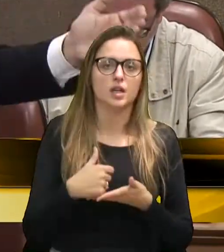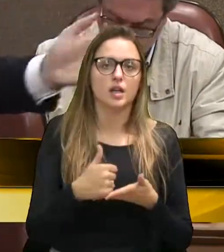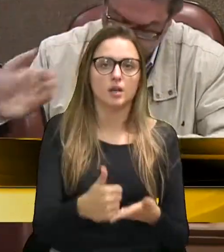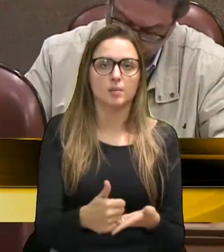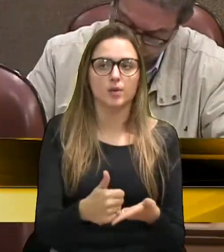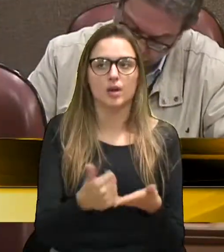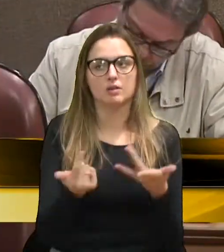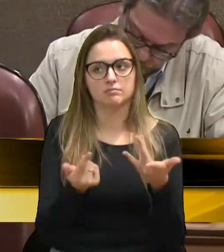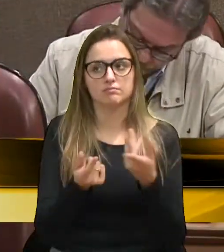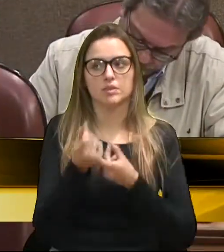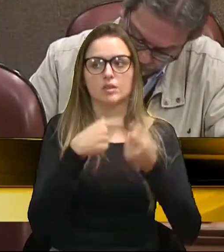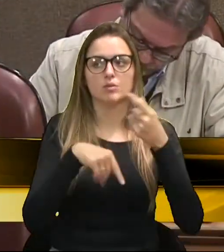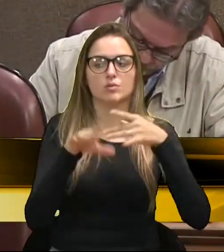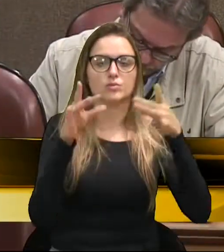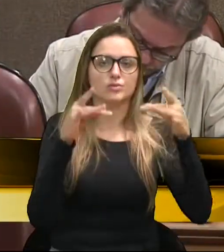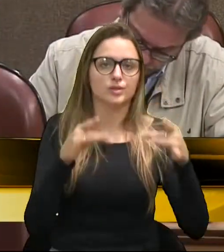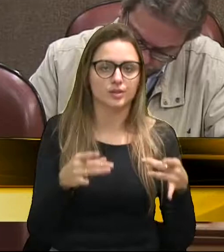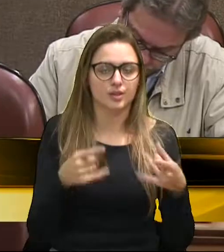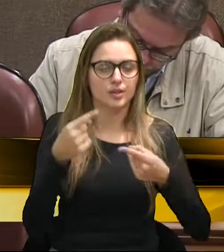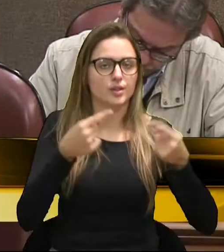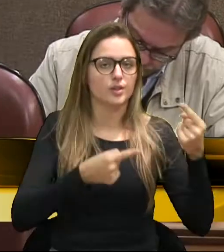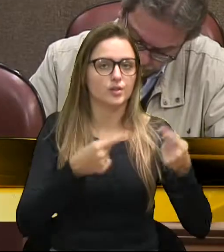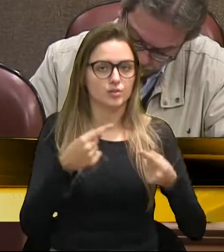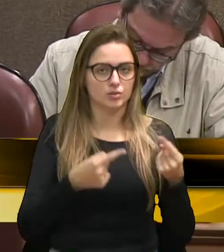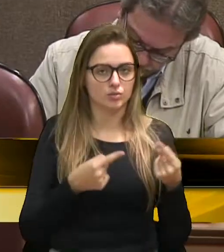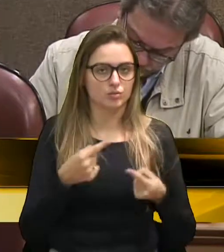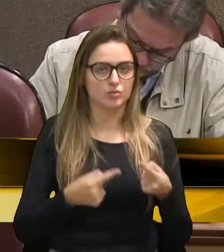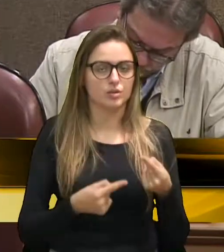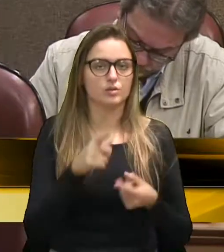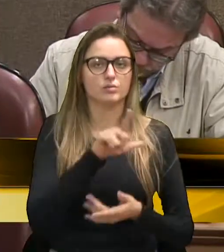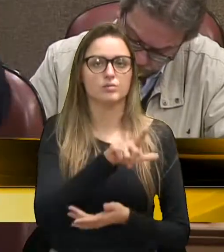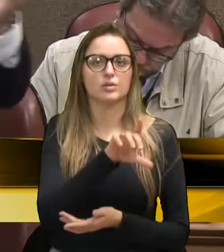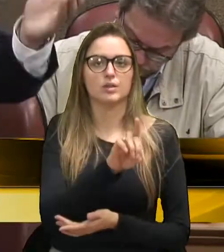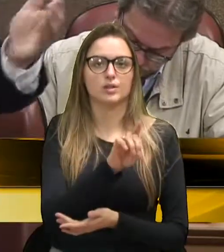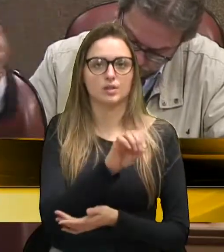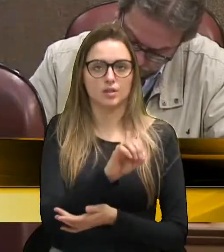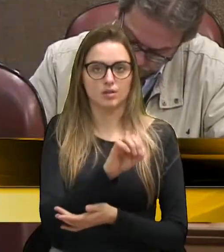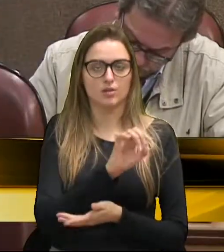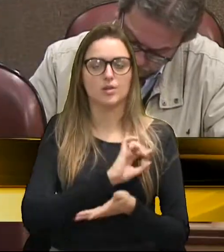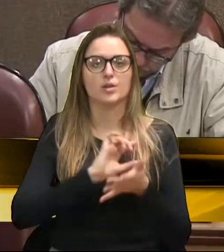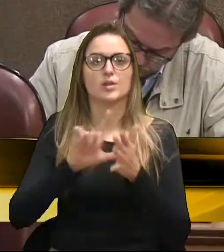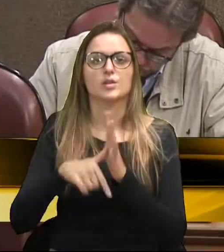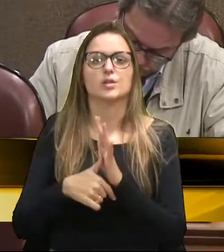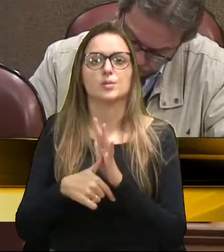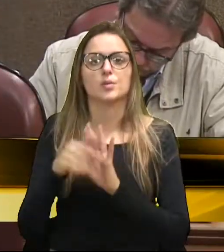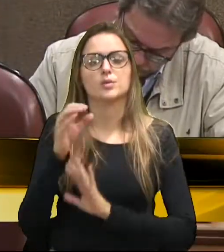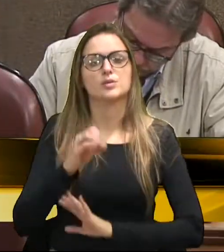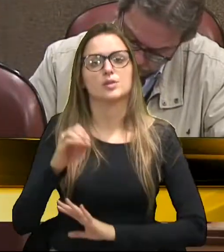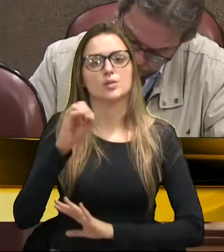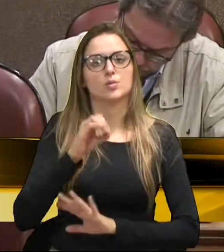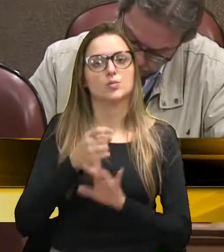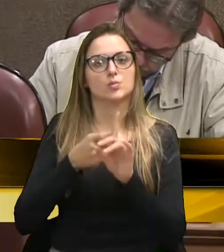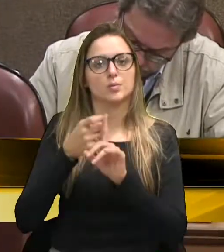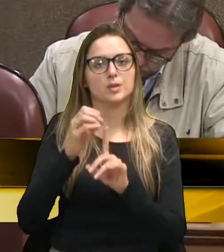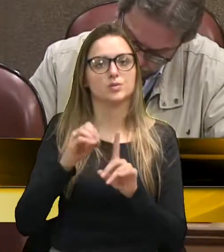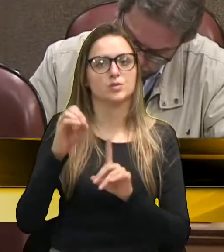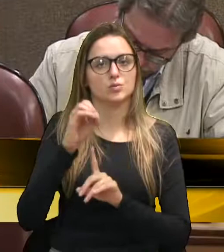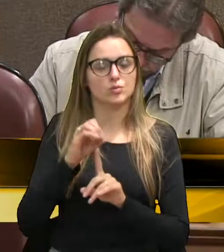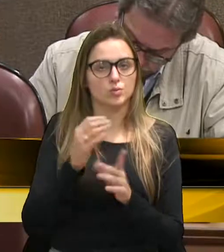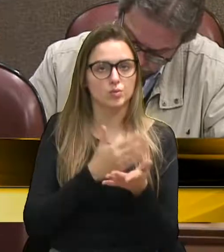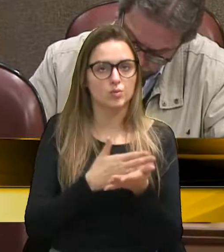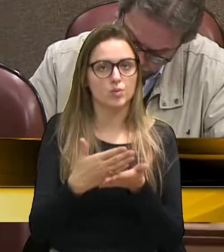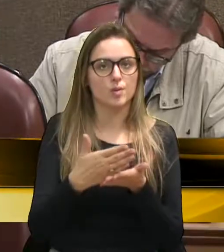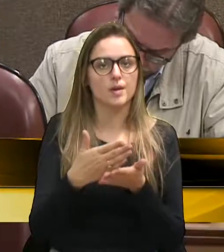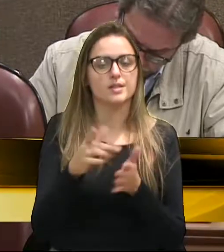que minimamente, na discussão da LDO. Logo, na sequência, em outubro, deve estar aportando nessa Casa a